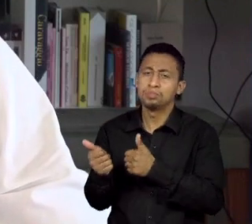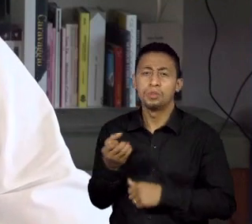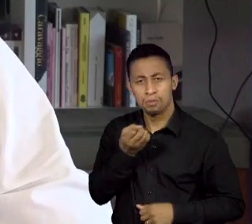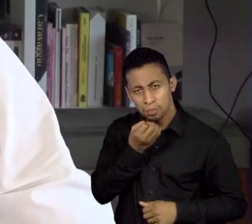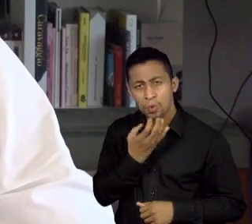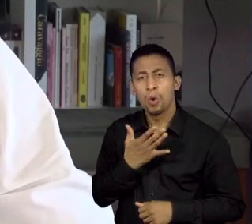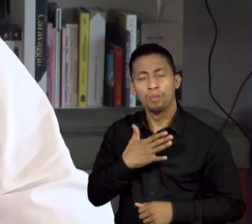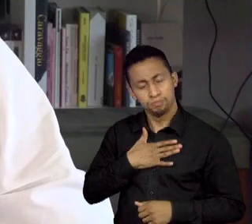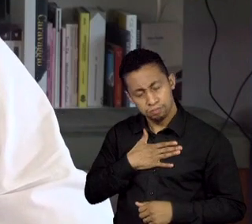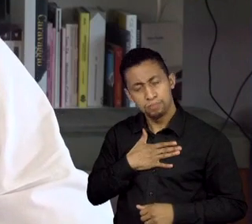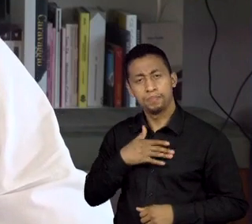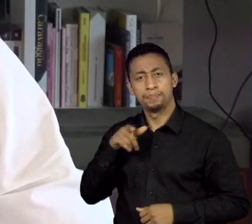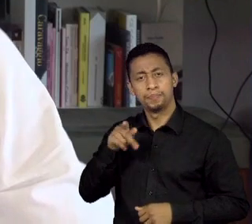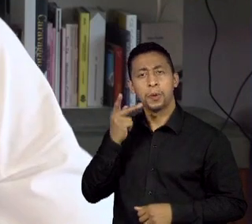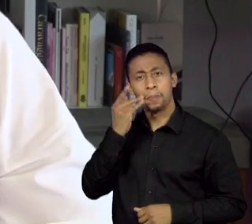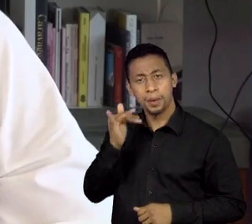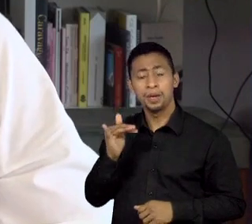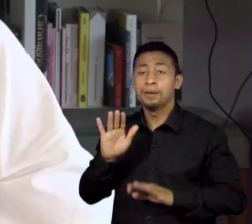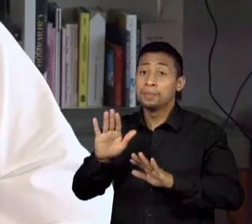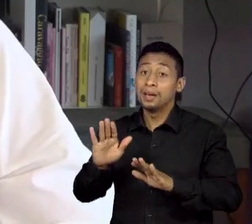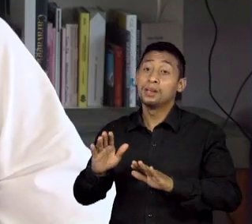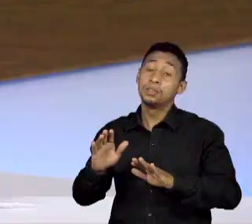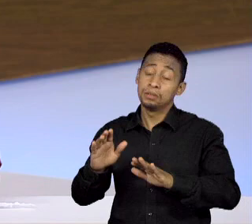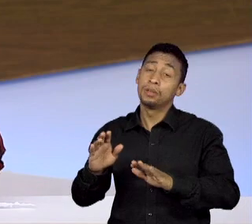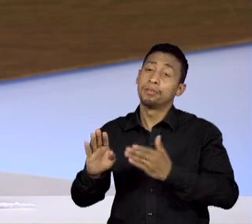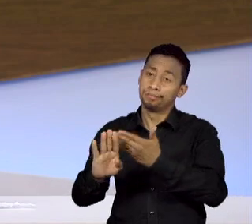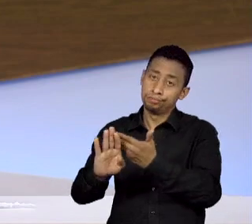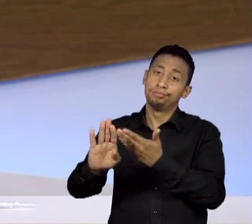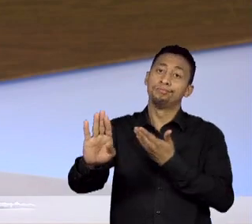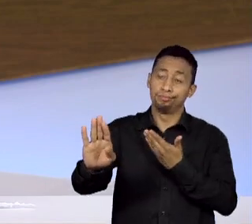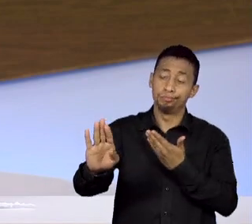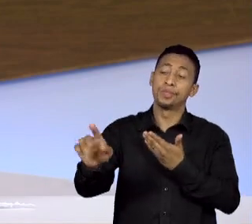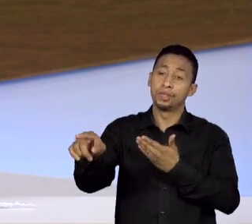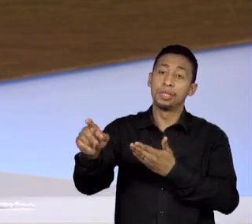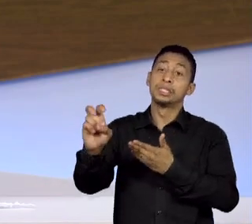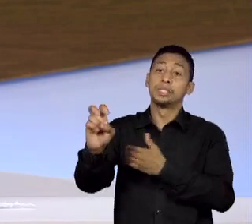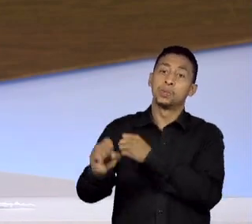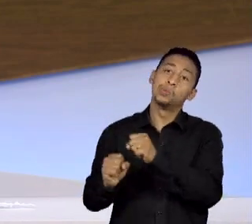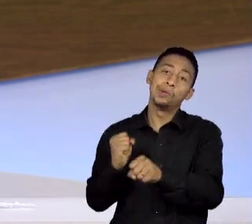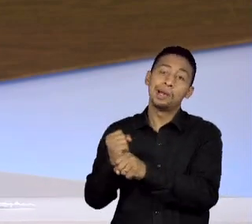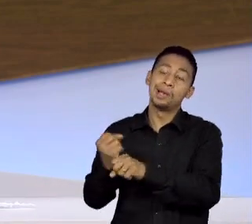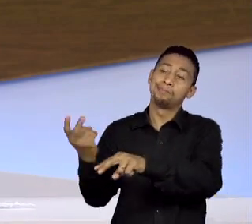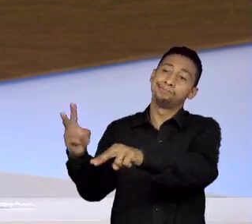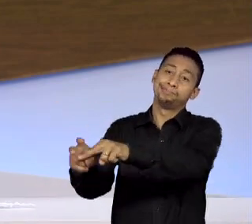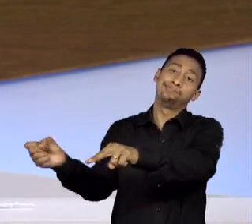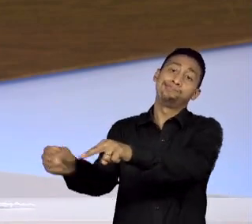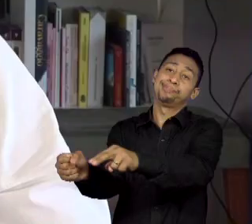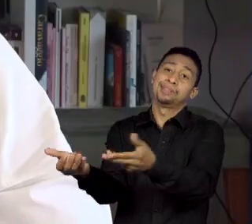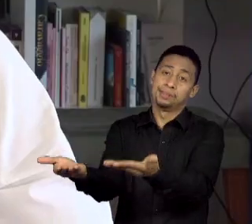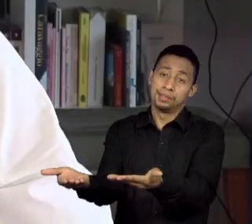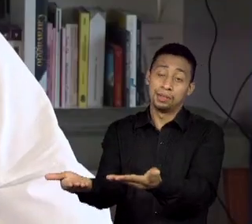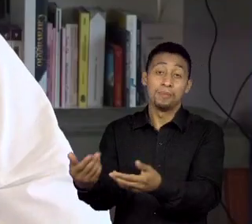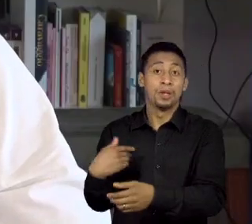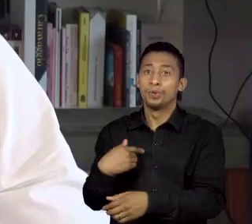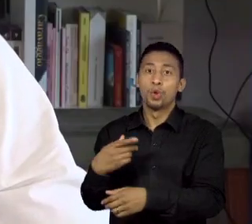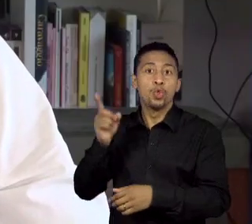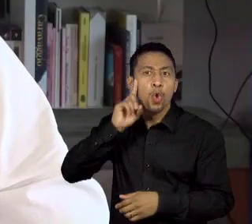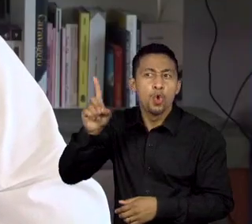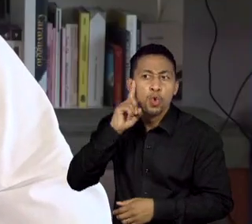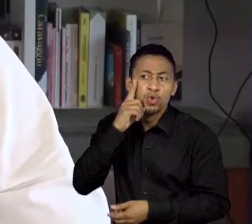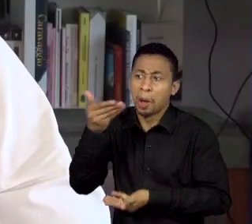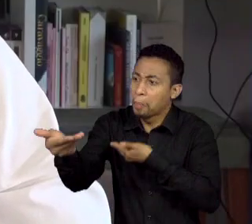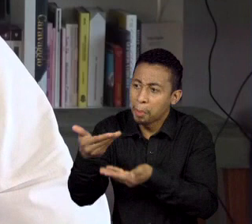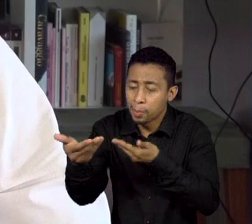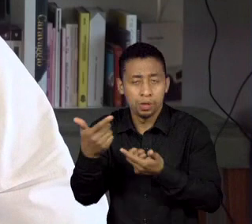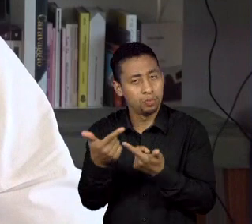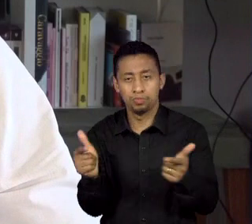cordial, mas, de certa maneira, distante. Eu passei eu não tinha um dia a dia com esse pai, né? Mas eu admirava, sempre